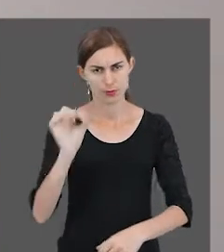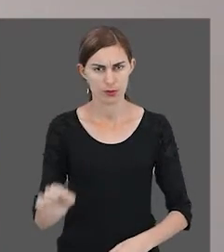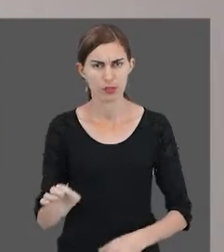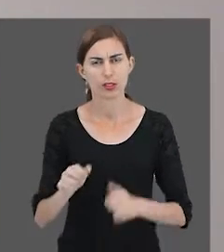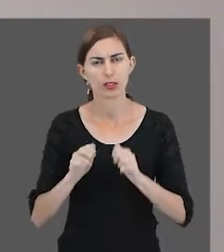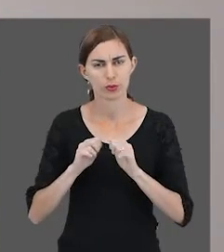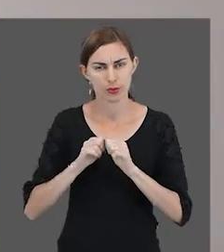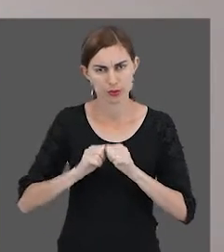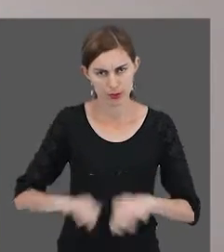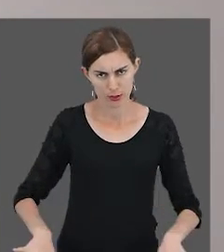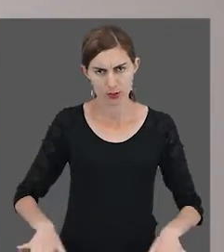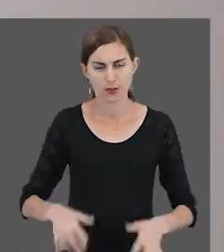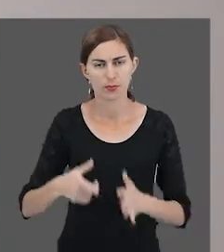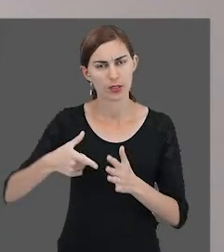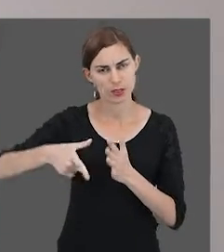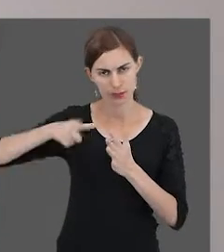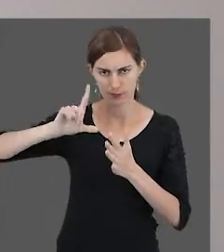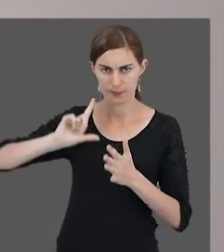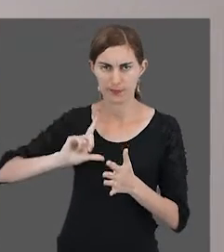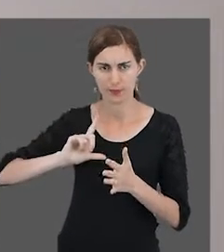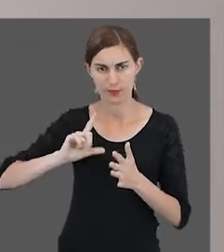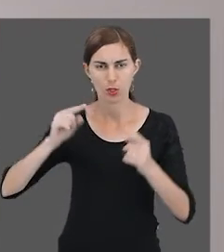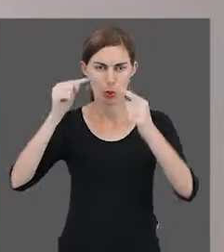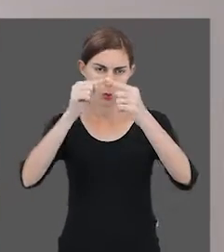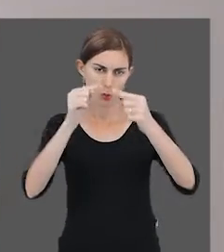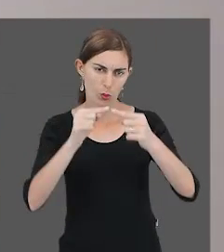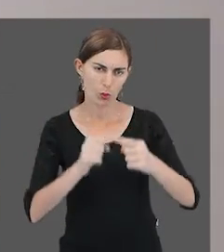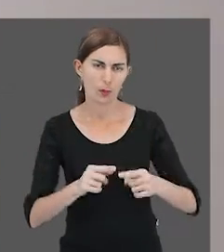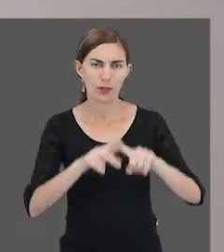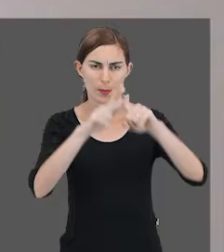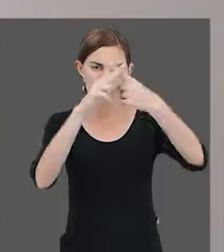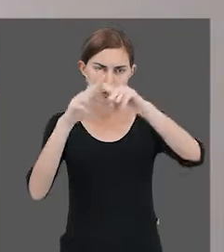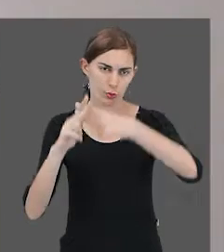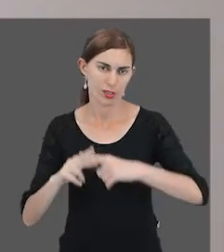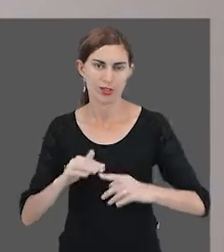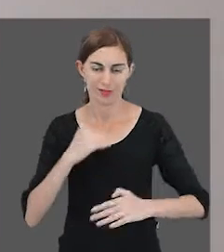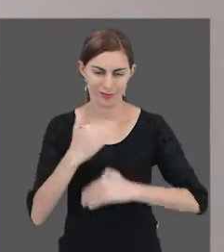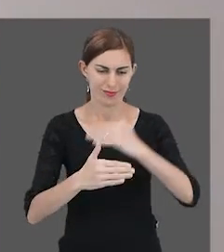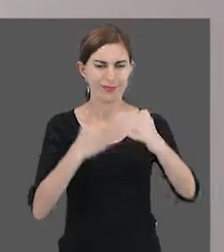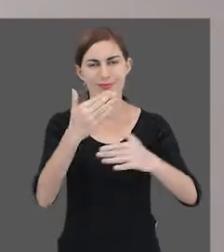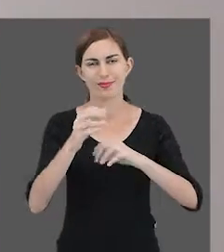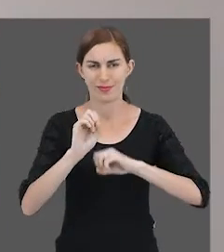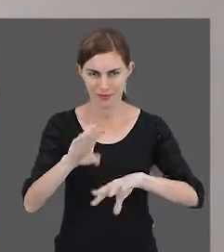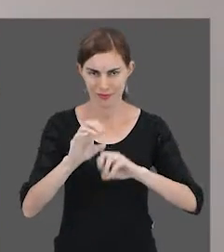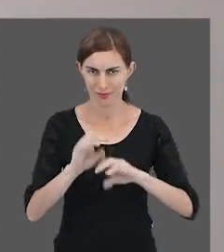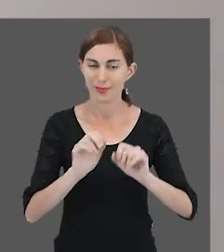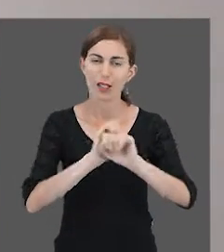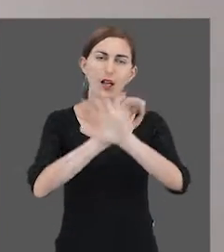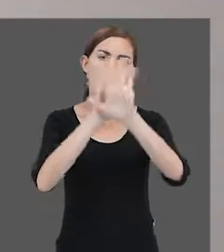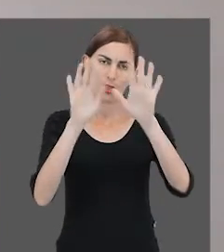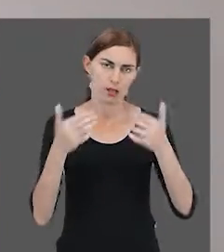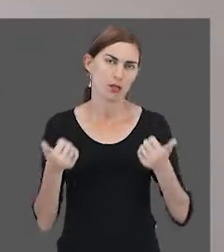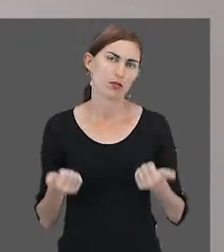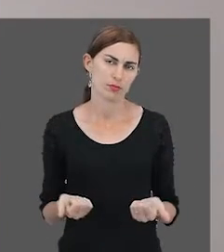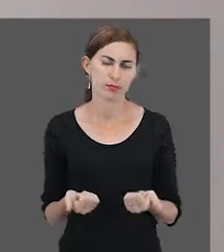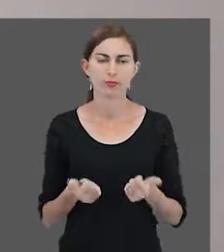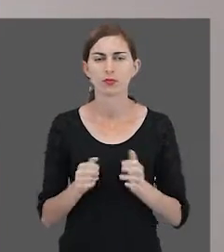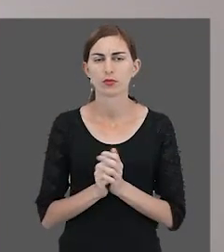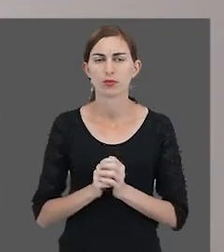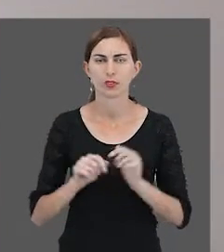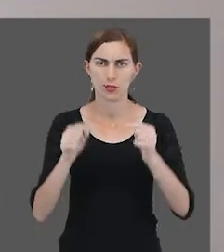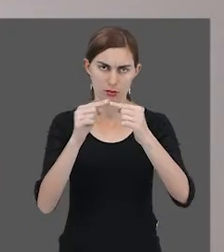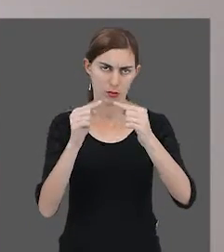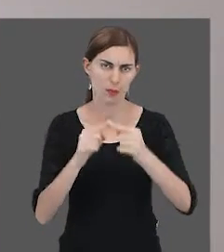para aquelas despesas que a gente viu anteriormente, que são enquadradas como de manutenção e desenvolvimento do ensino. Isso, é claro,